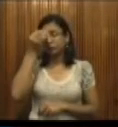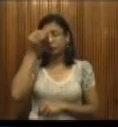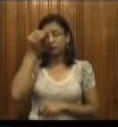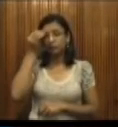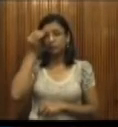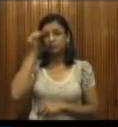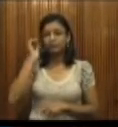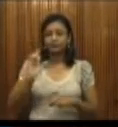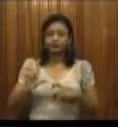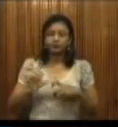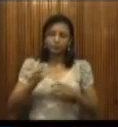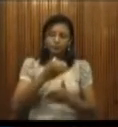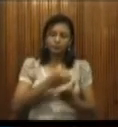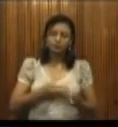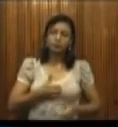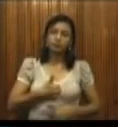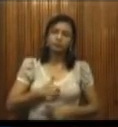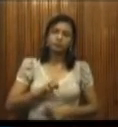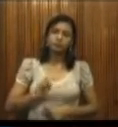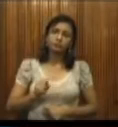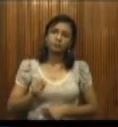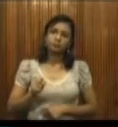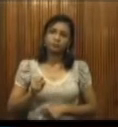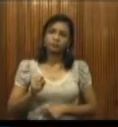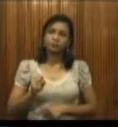Lucas, capítulo 18.